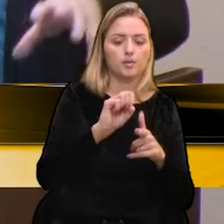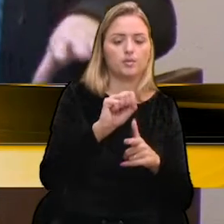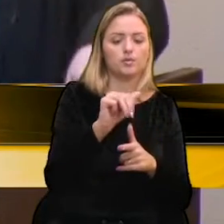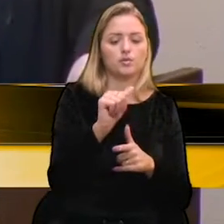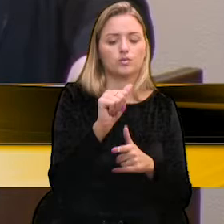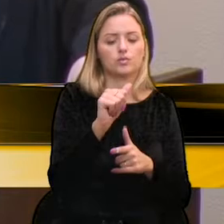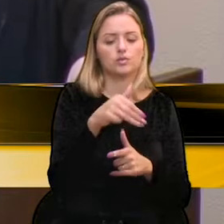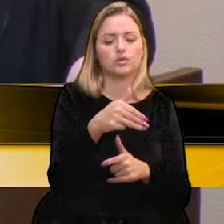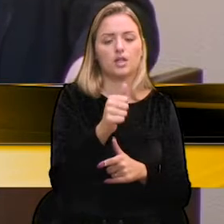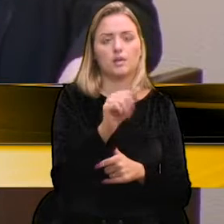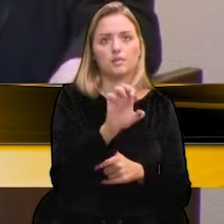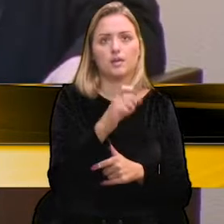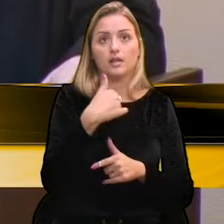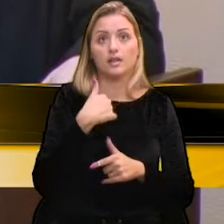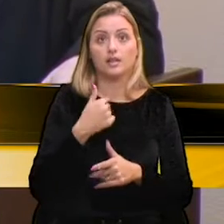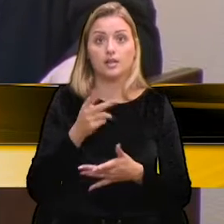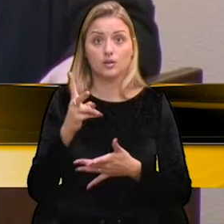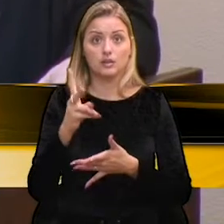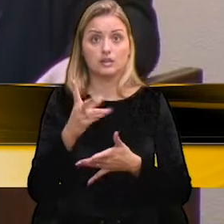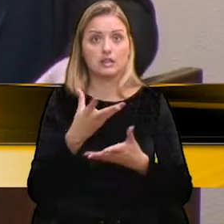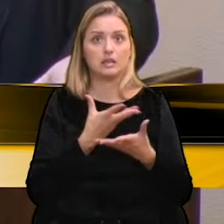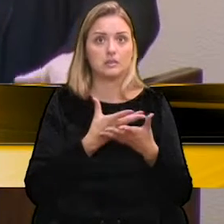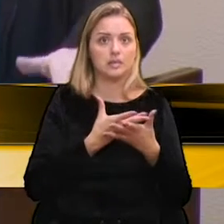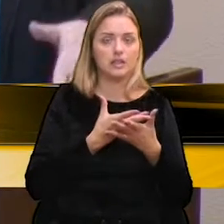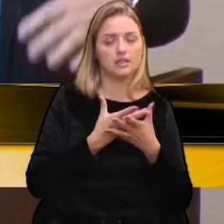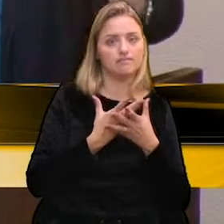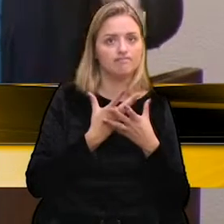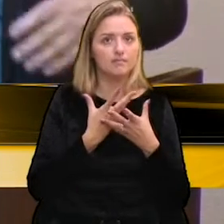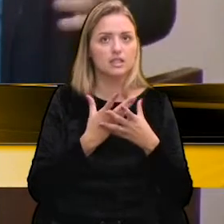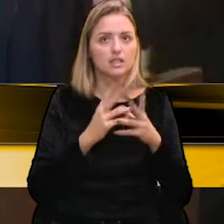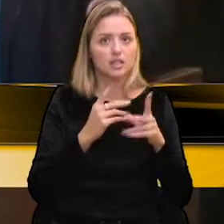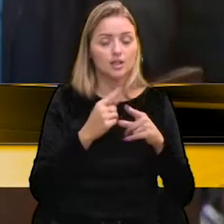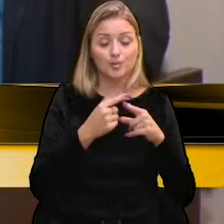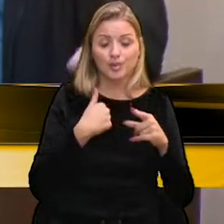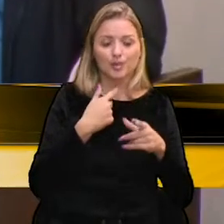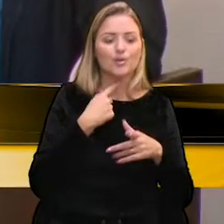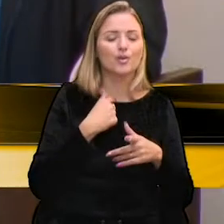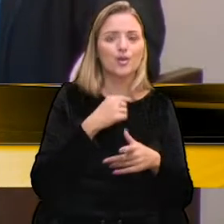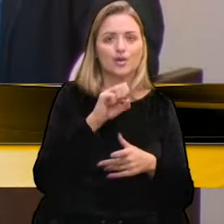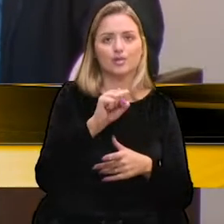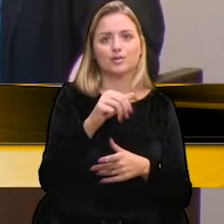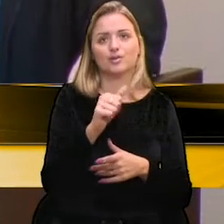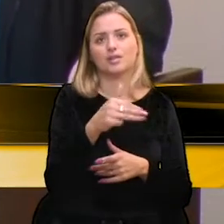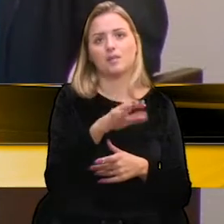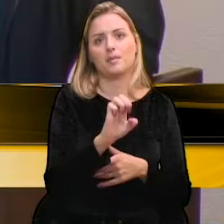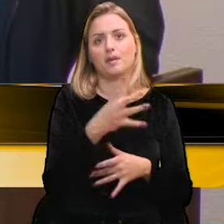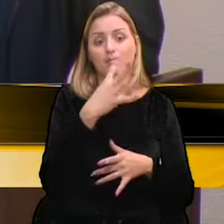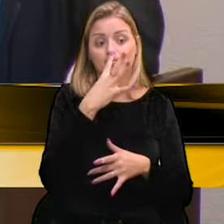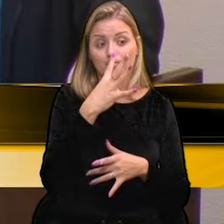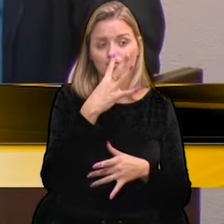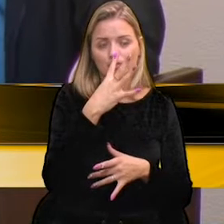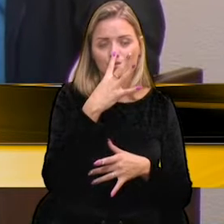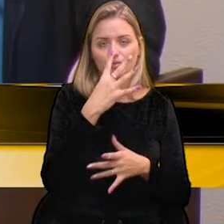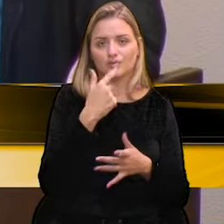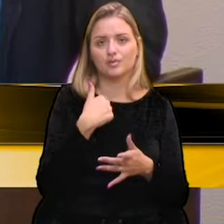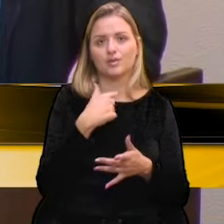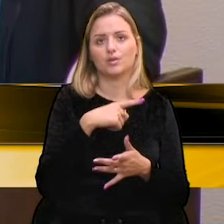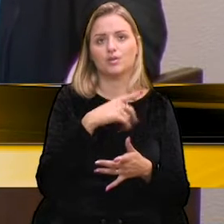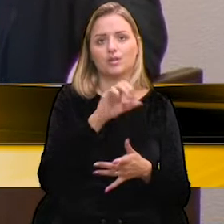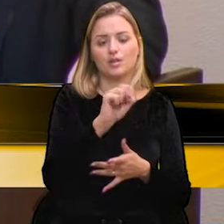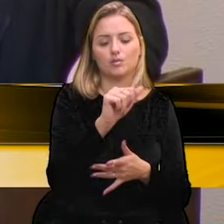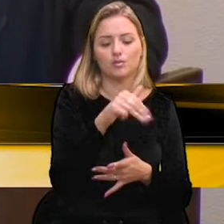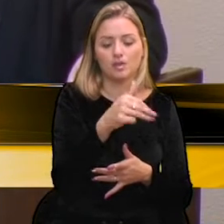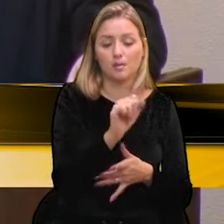sempre com o coração dividido pelo carinho, pelo apreço que eu tenho por essa autarquia, pelos